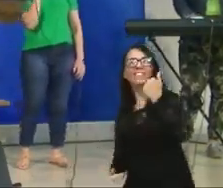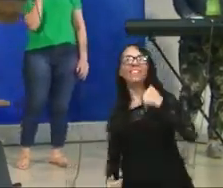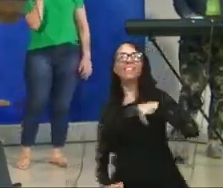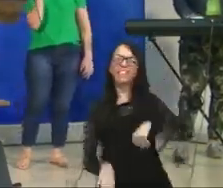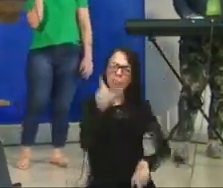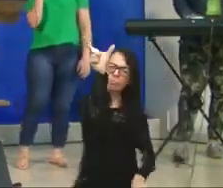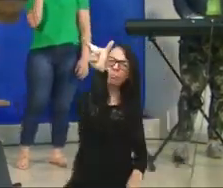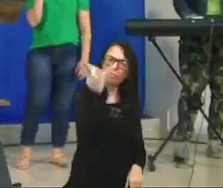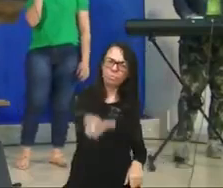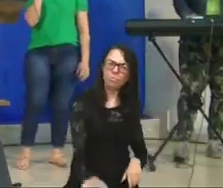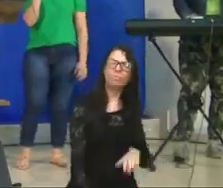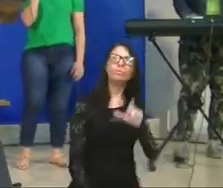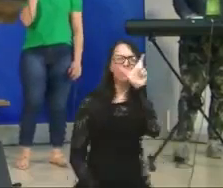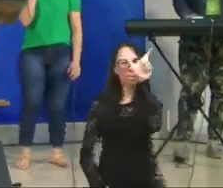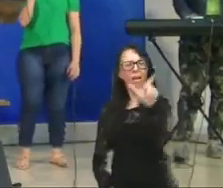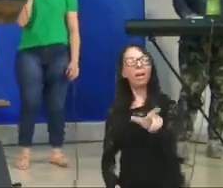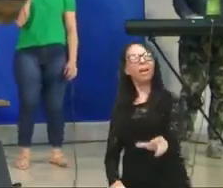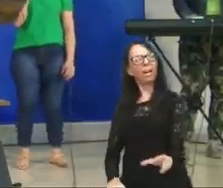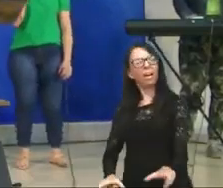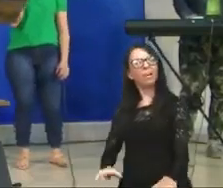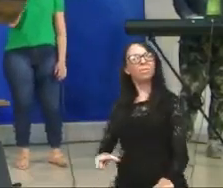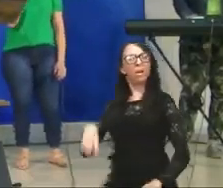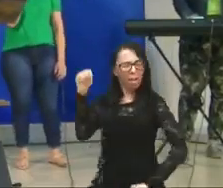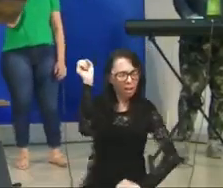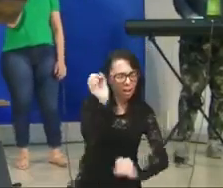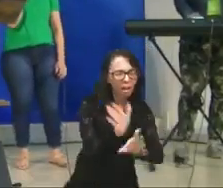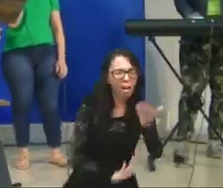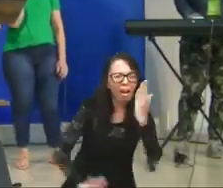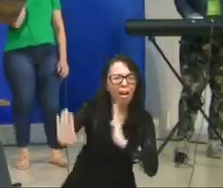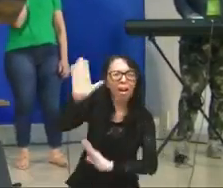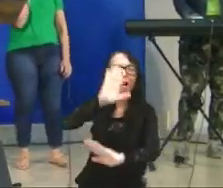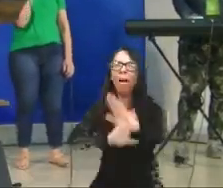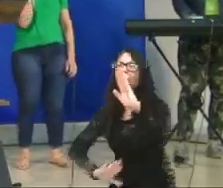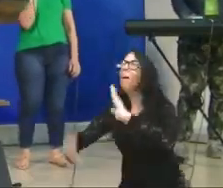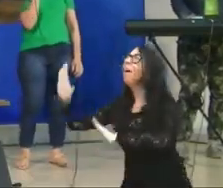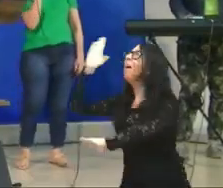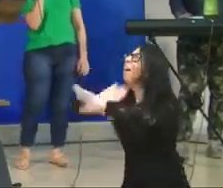Vem assim como estás para